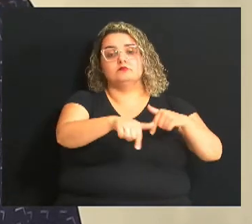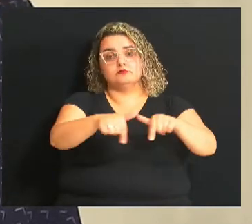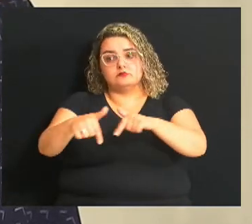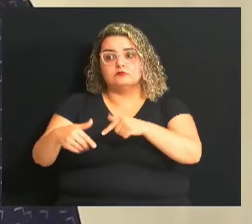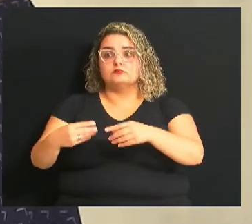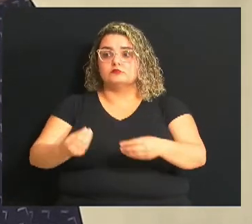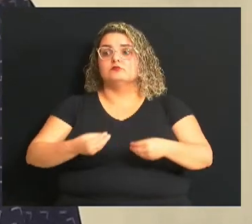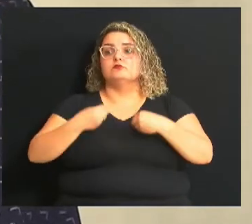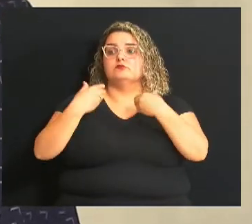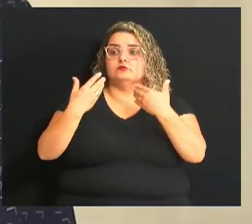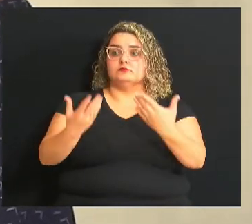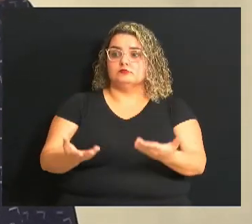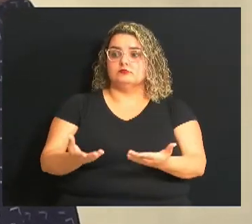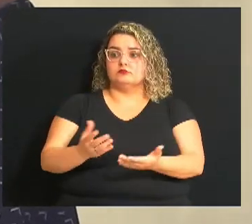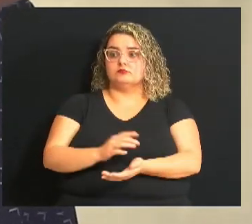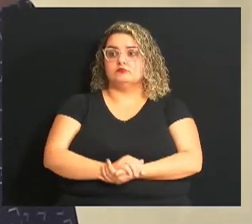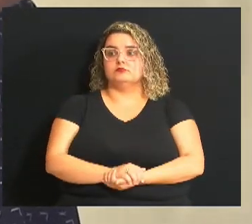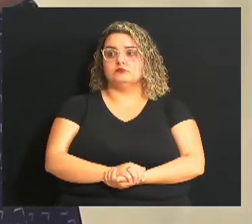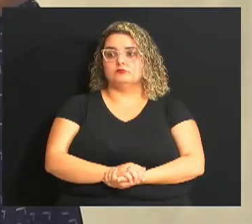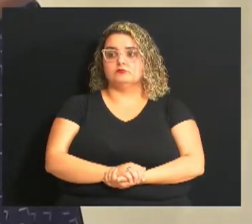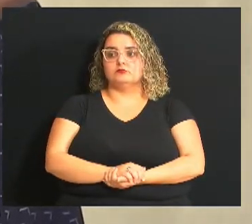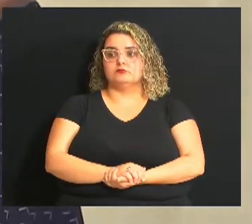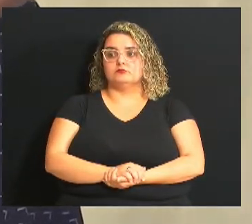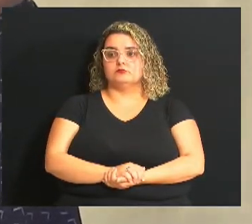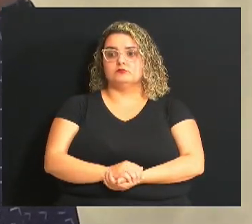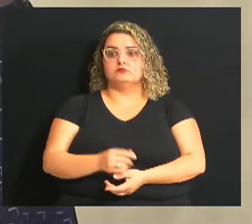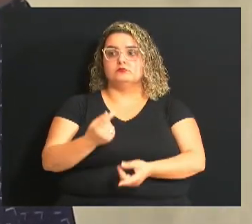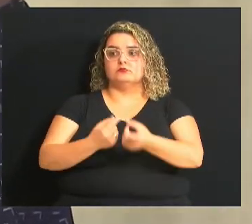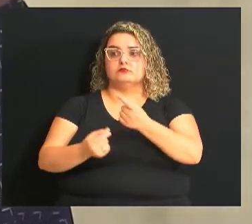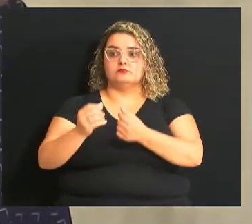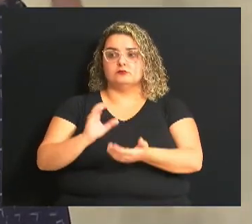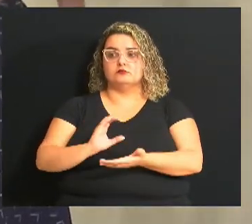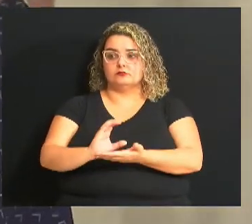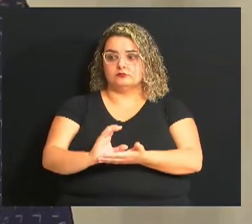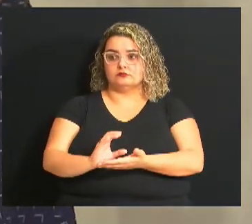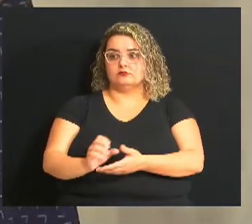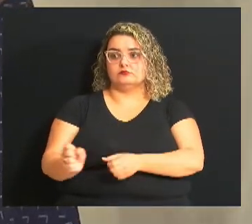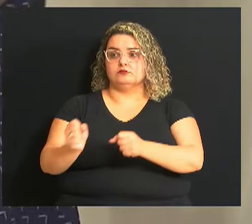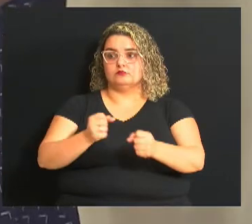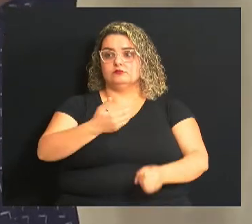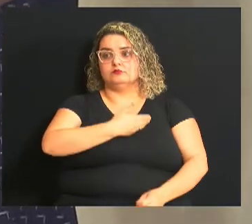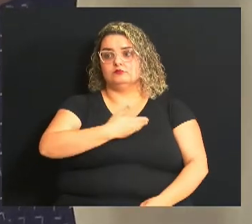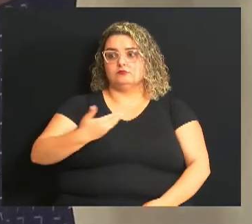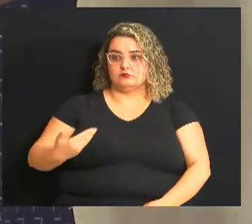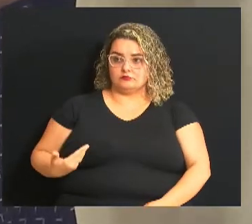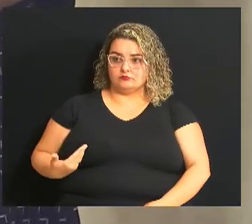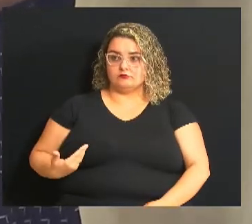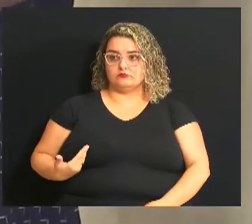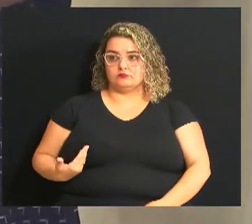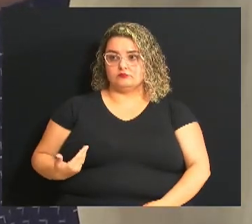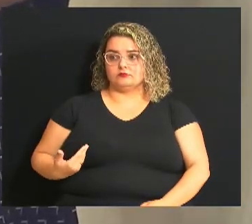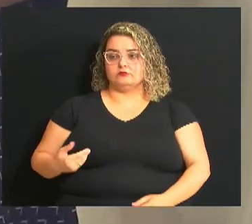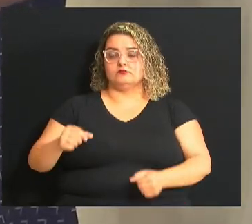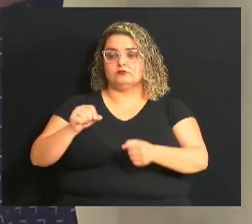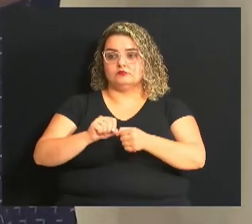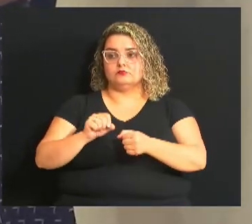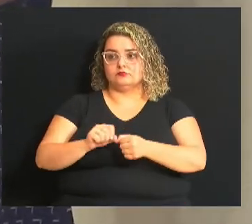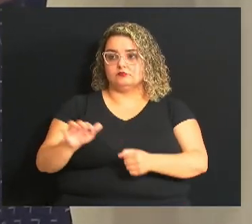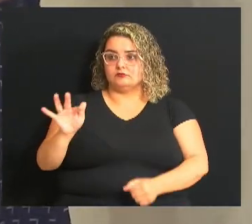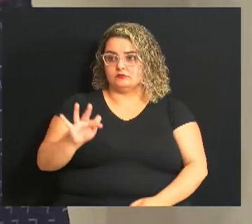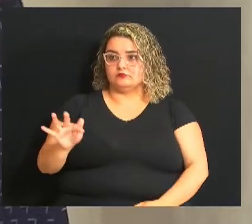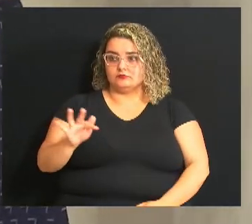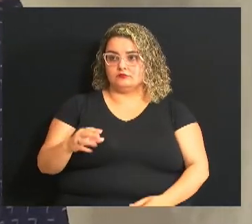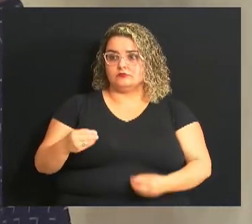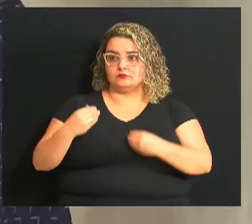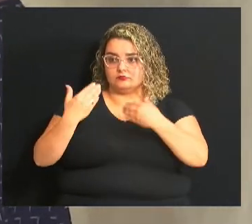devolvendo isso, o investimento que o poder público que faz na universidade, vocês já